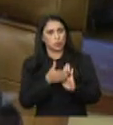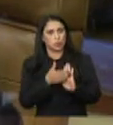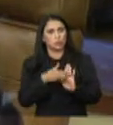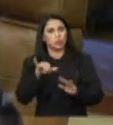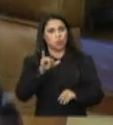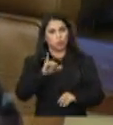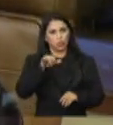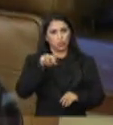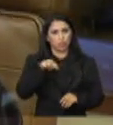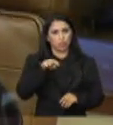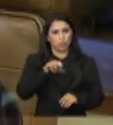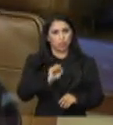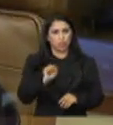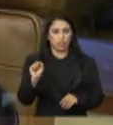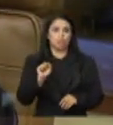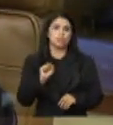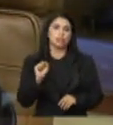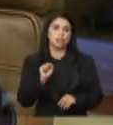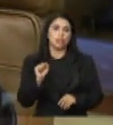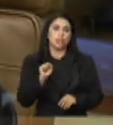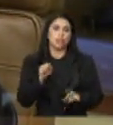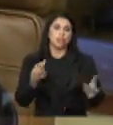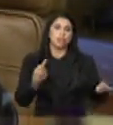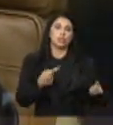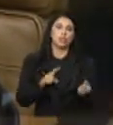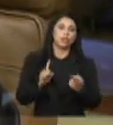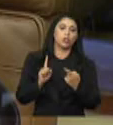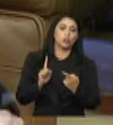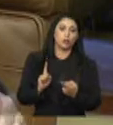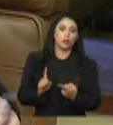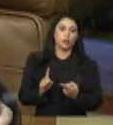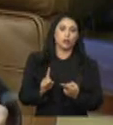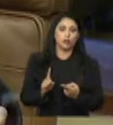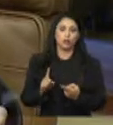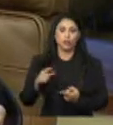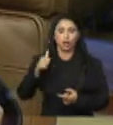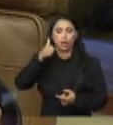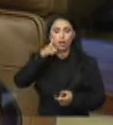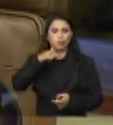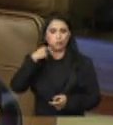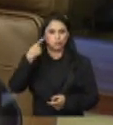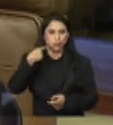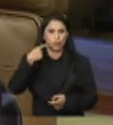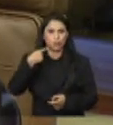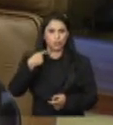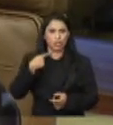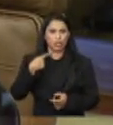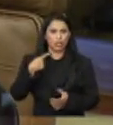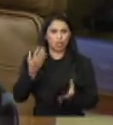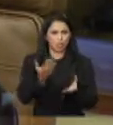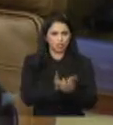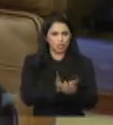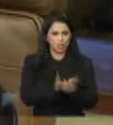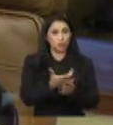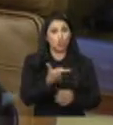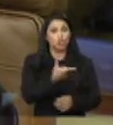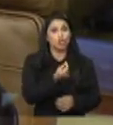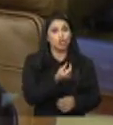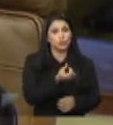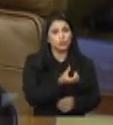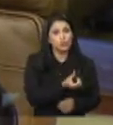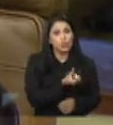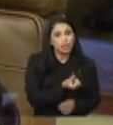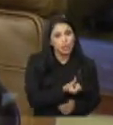pelo INSS contra a advogada aqui em questão foi em 2006 e portanto